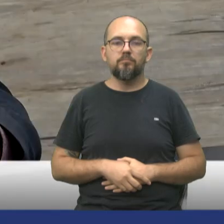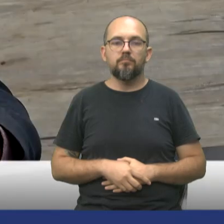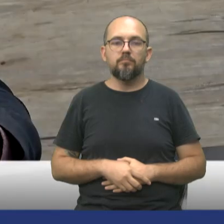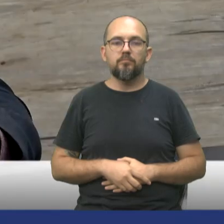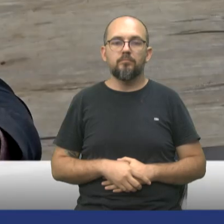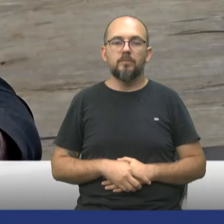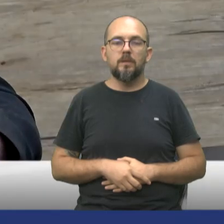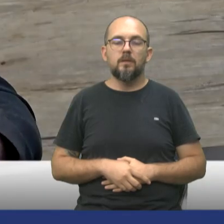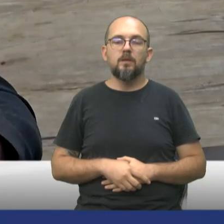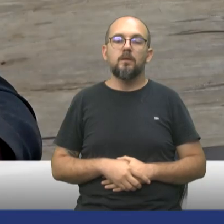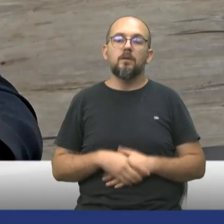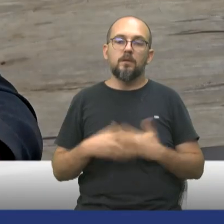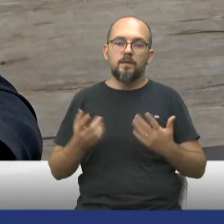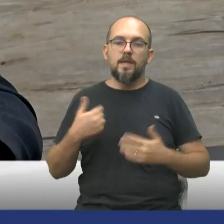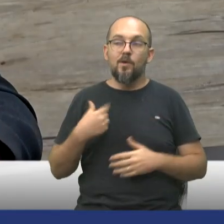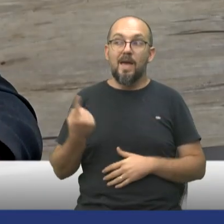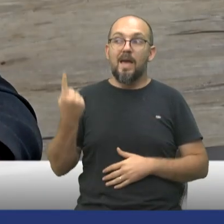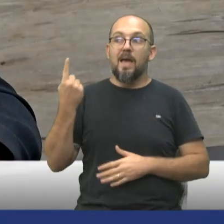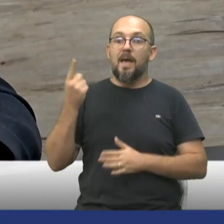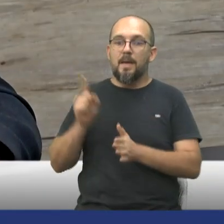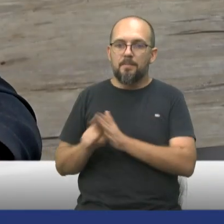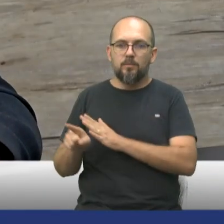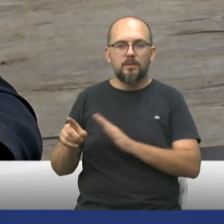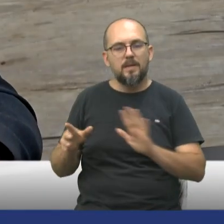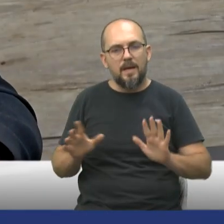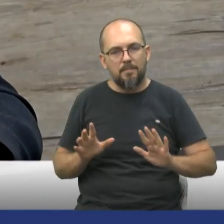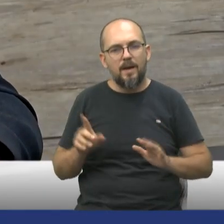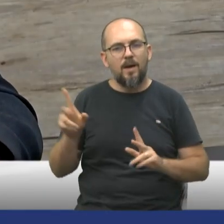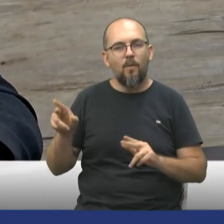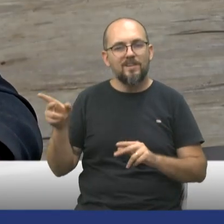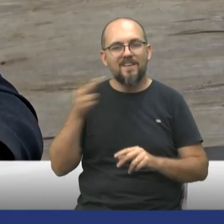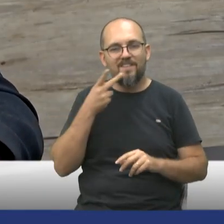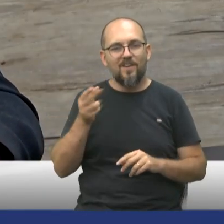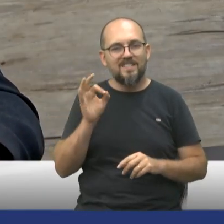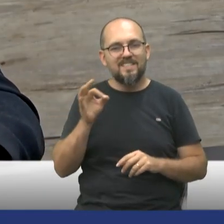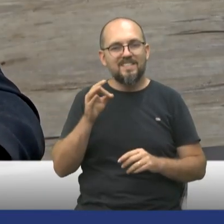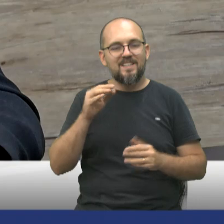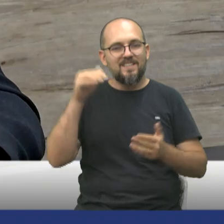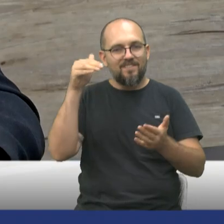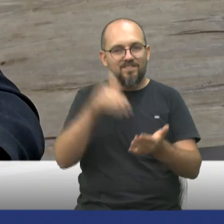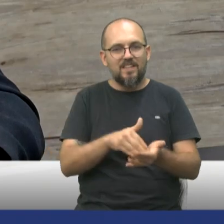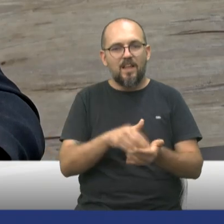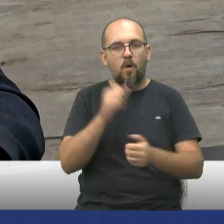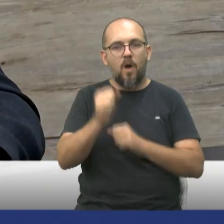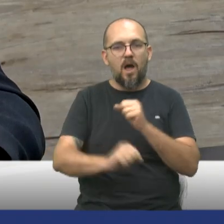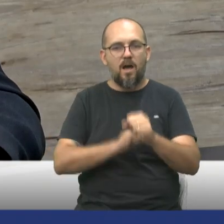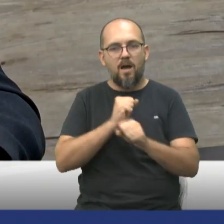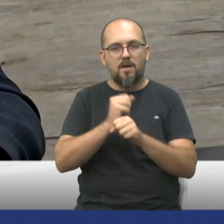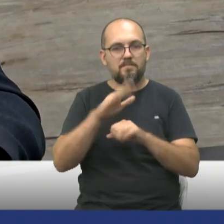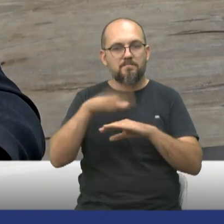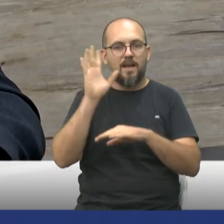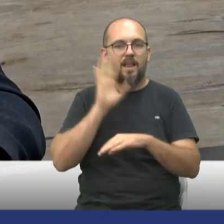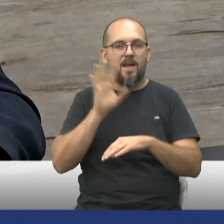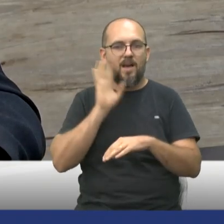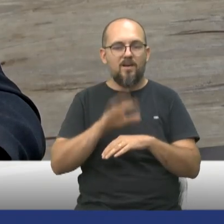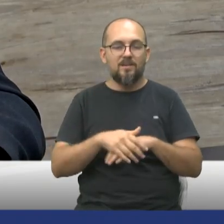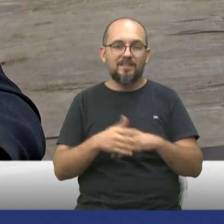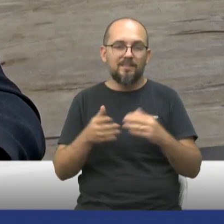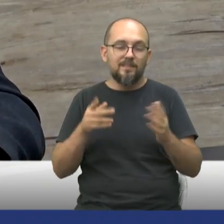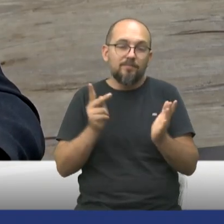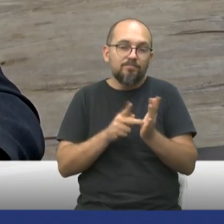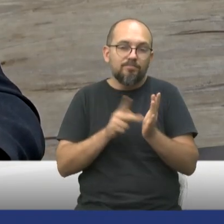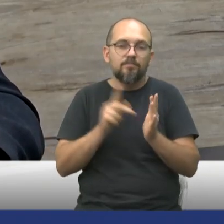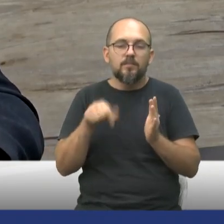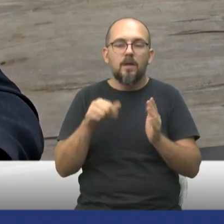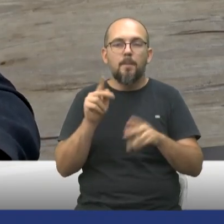Eu ia fazer uma pergunta, mas aqui é aquilo que você falou, é mais legal sempre no final, né, do ano. Sim. A realidade é o que a